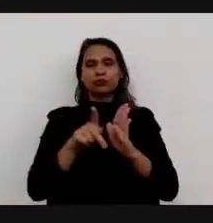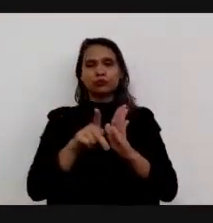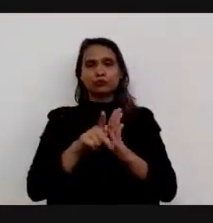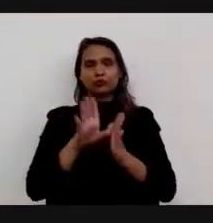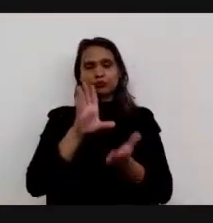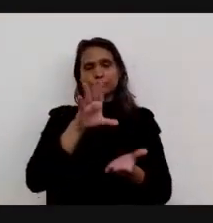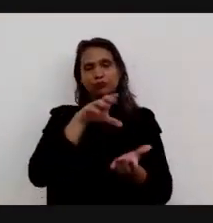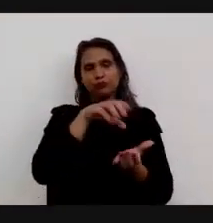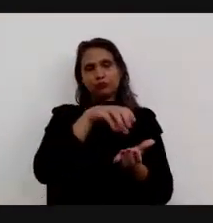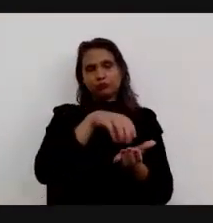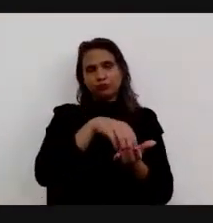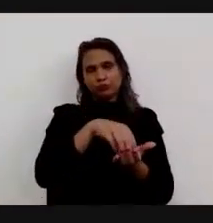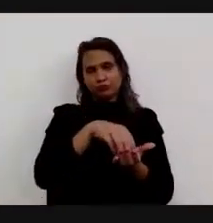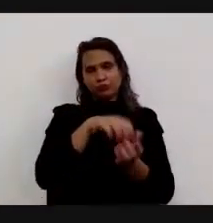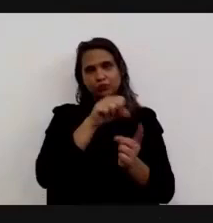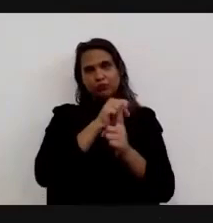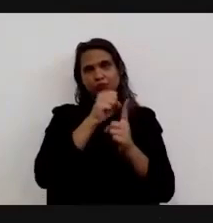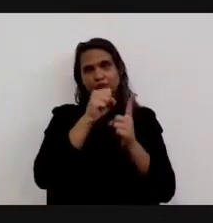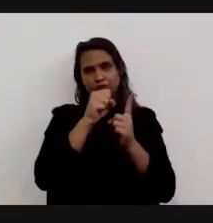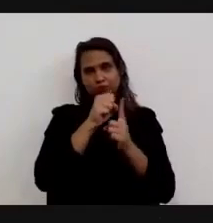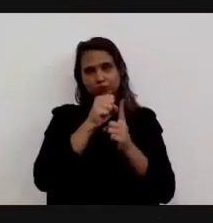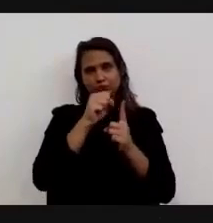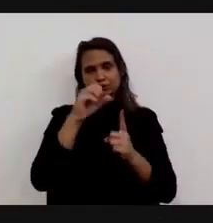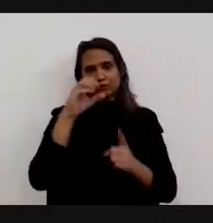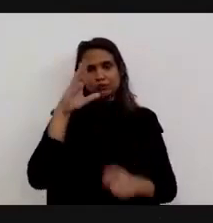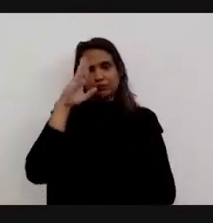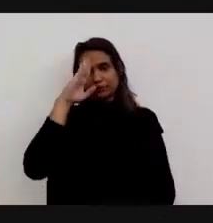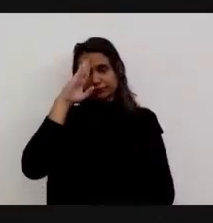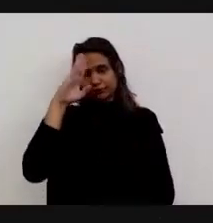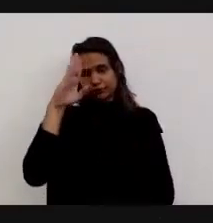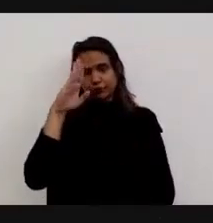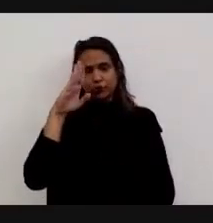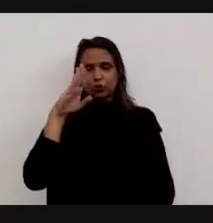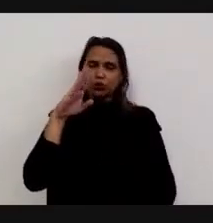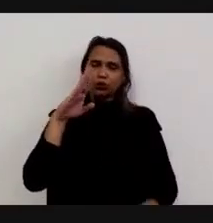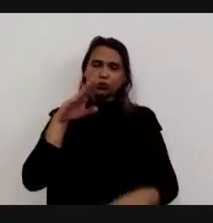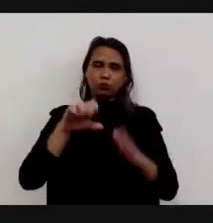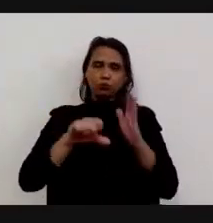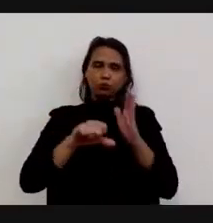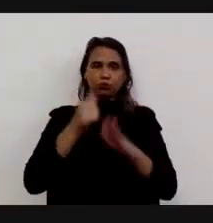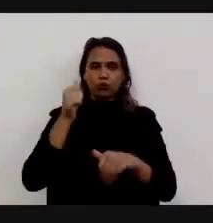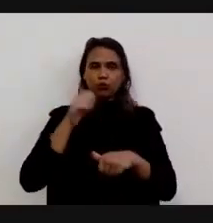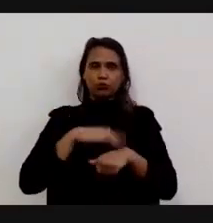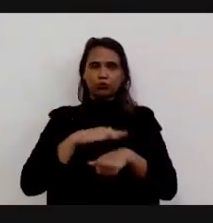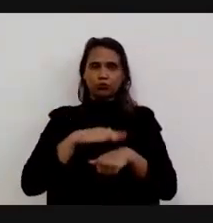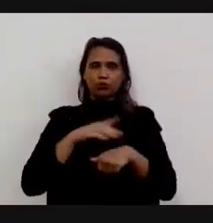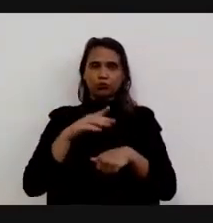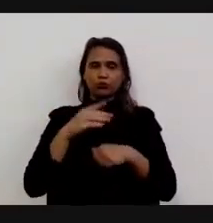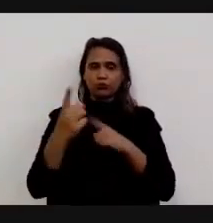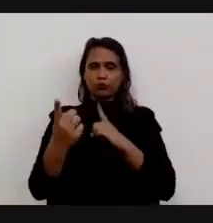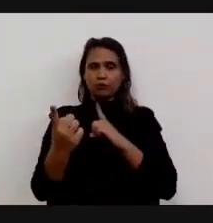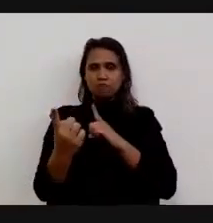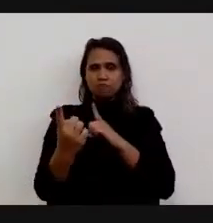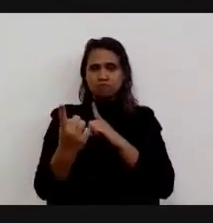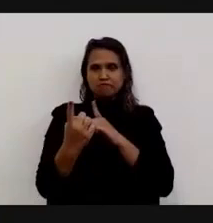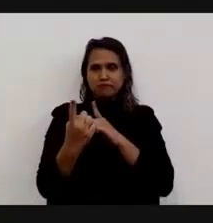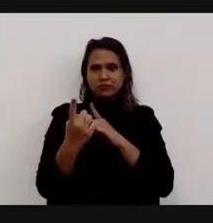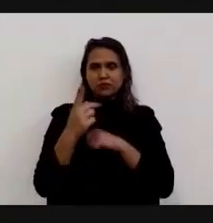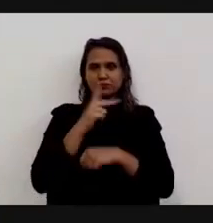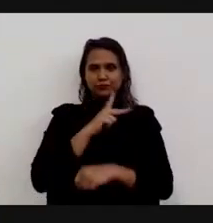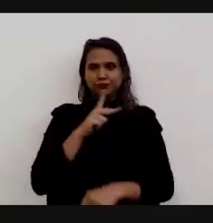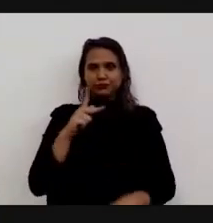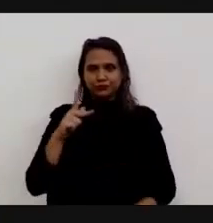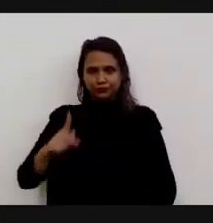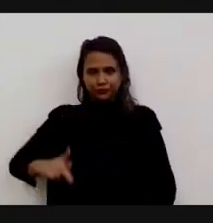civil. E num primeiro momento, ficou muito próximo à presidência da República. Quem fez a gestão foi o